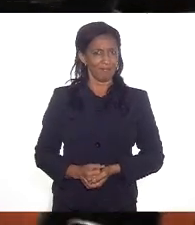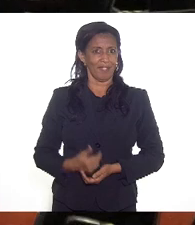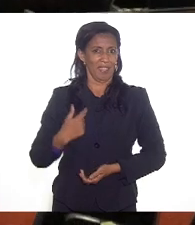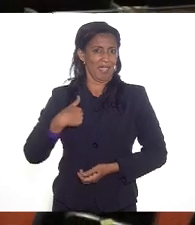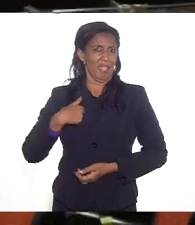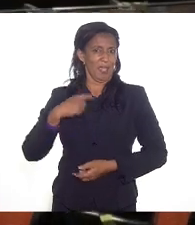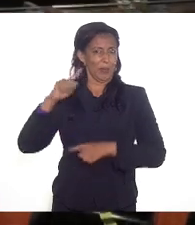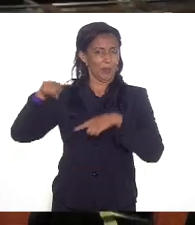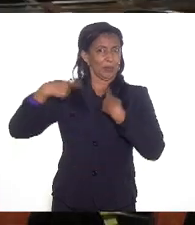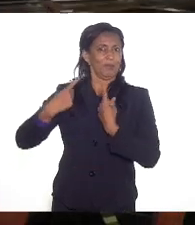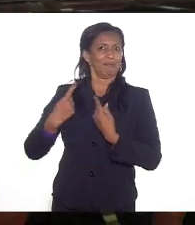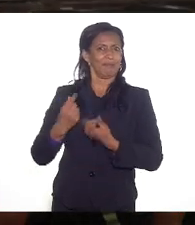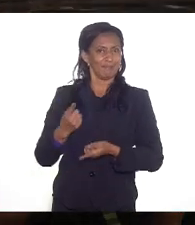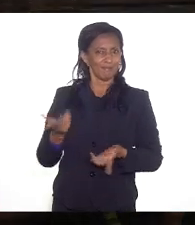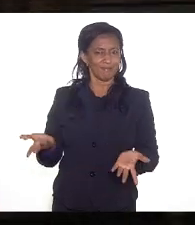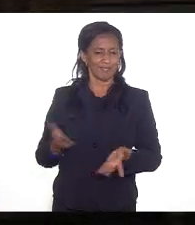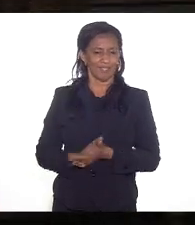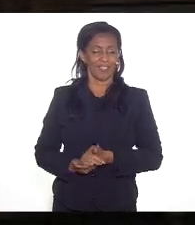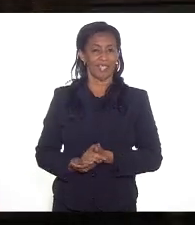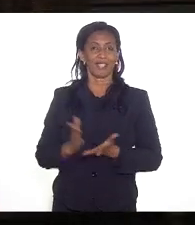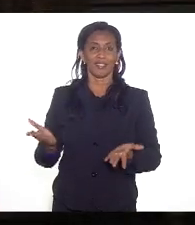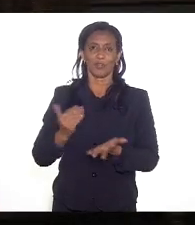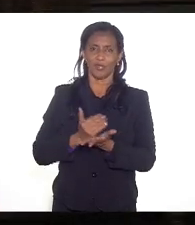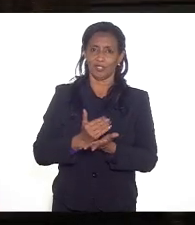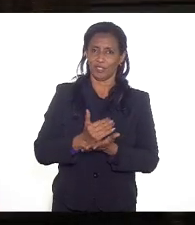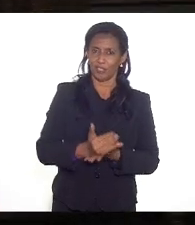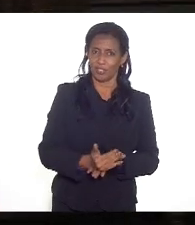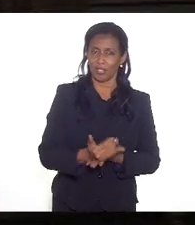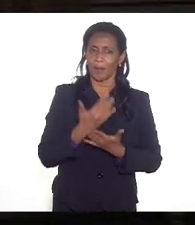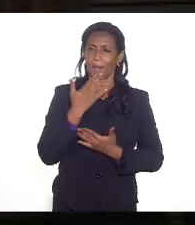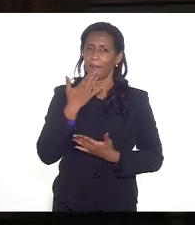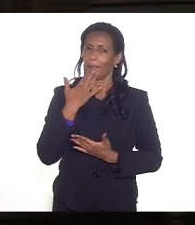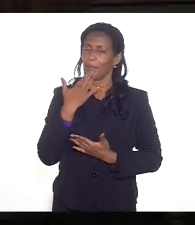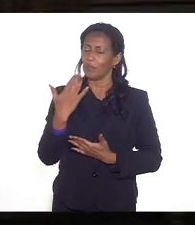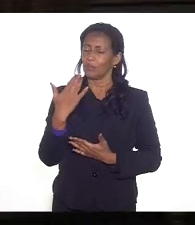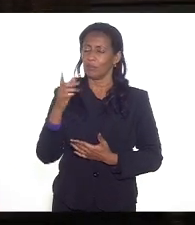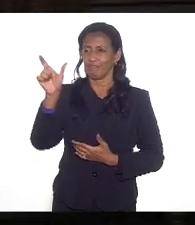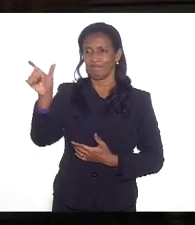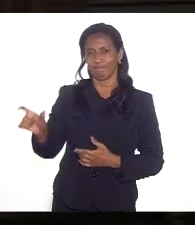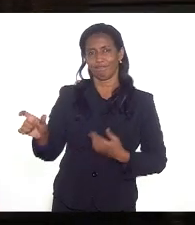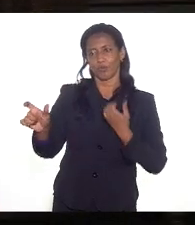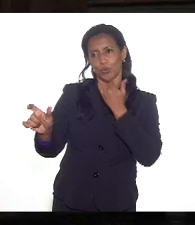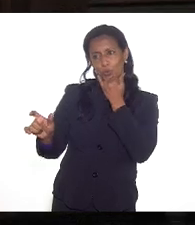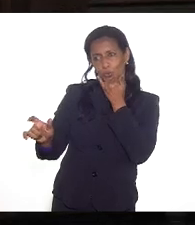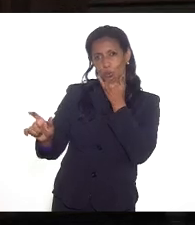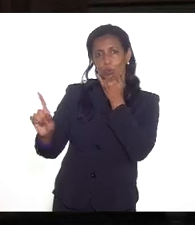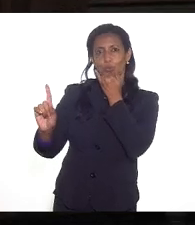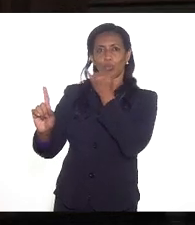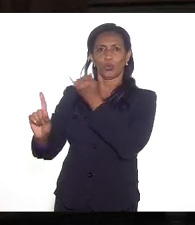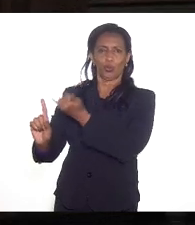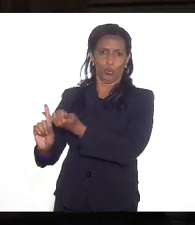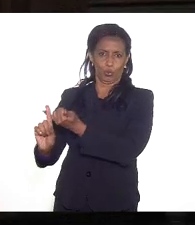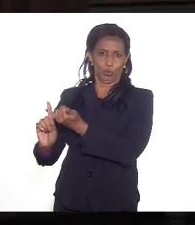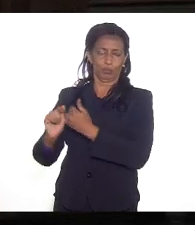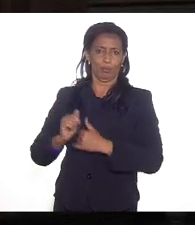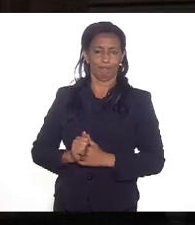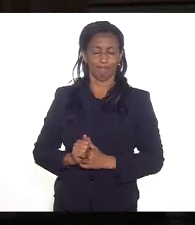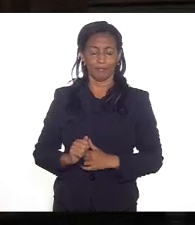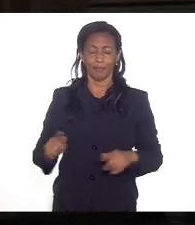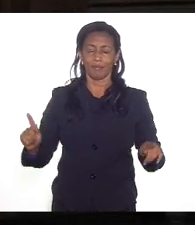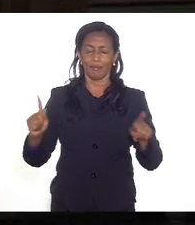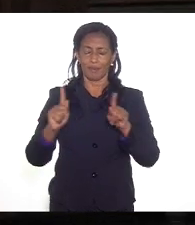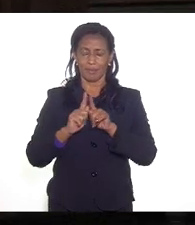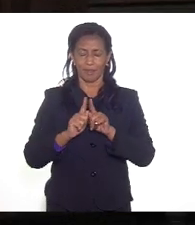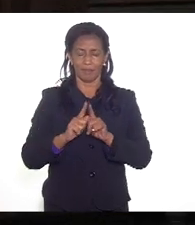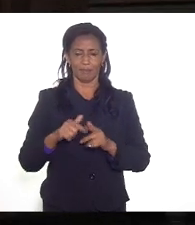autocrítica então desde já peço desculpas eu queria que se